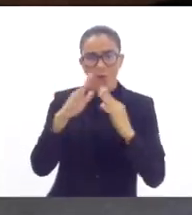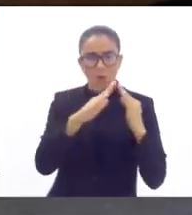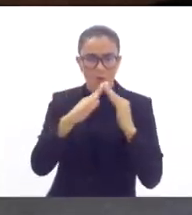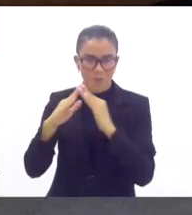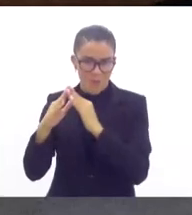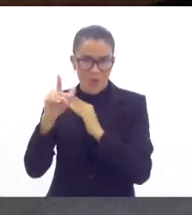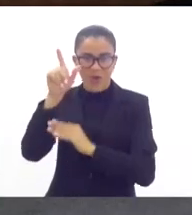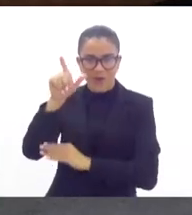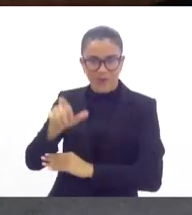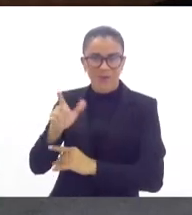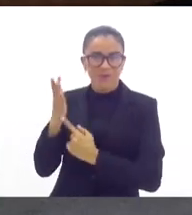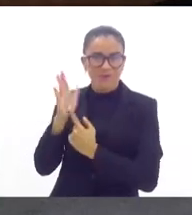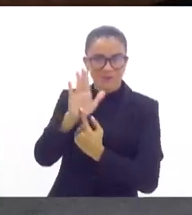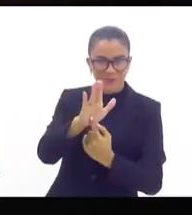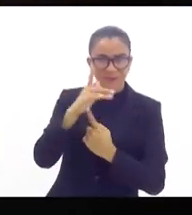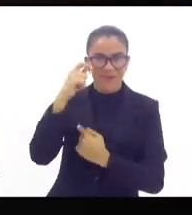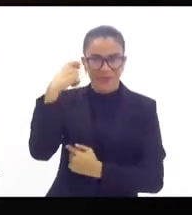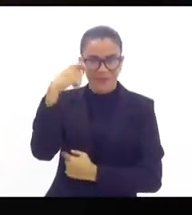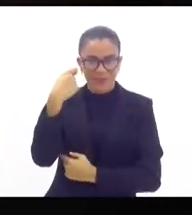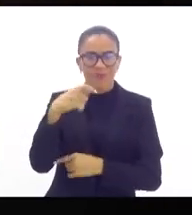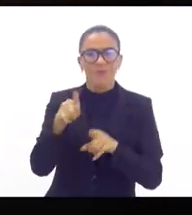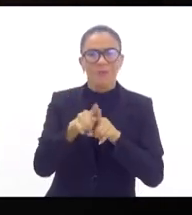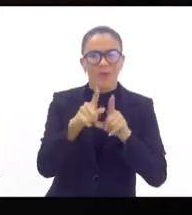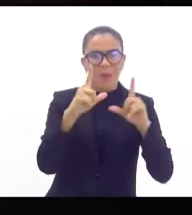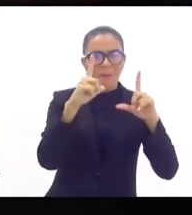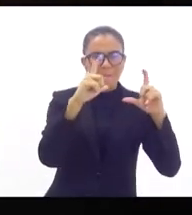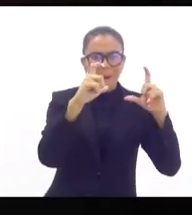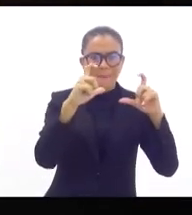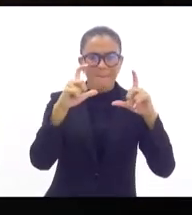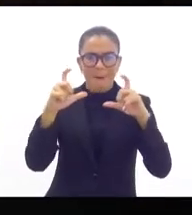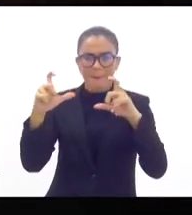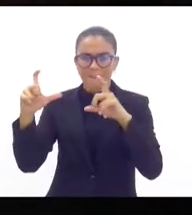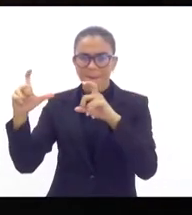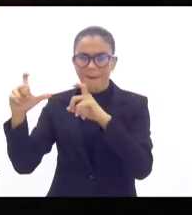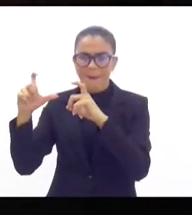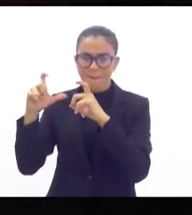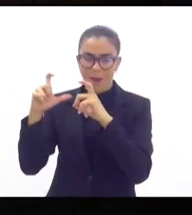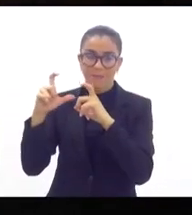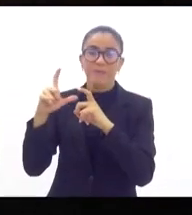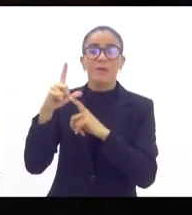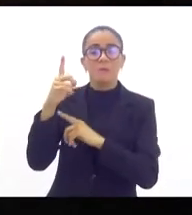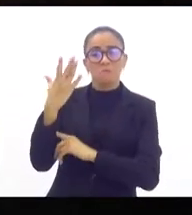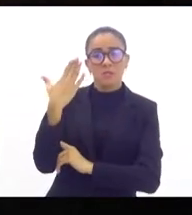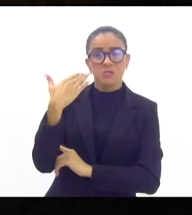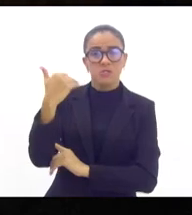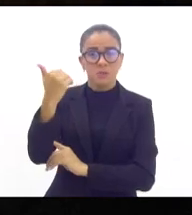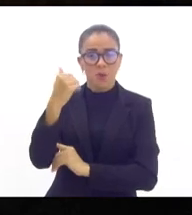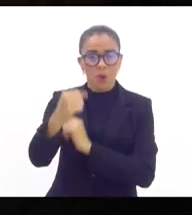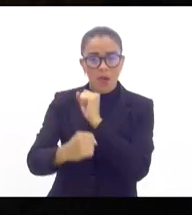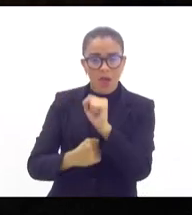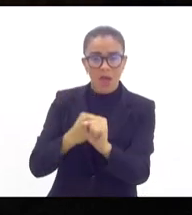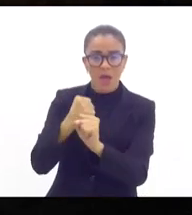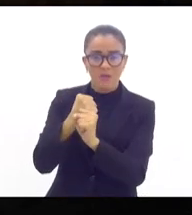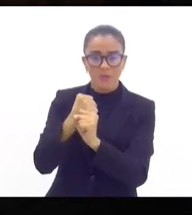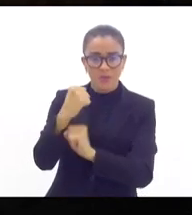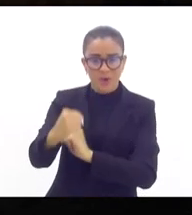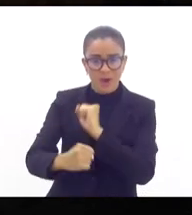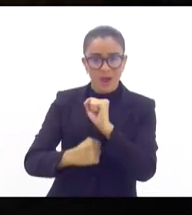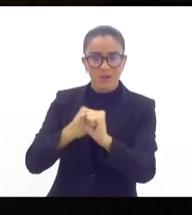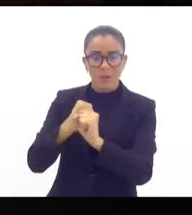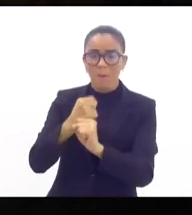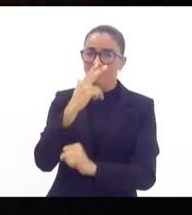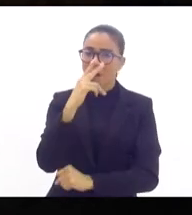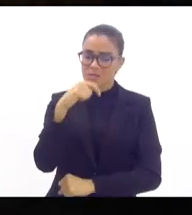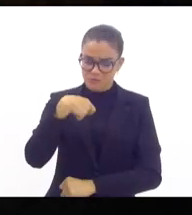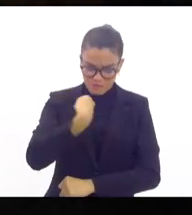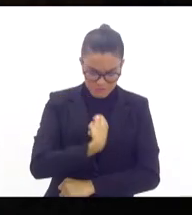levei fotos passei a ser chamada anualmente como se eu fosse a